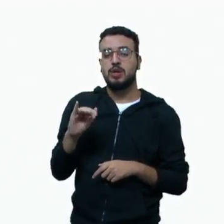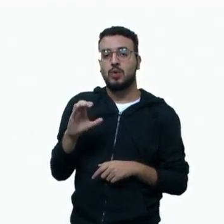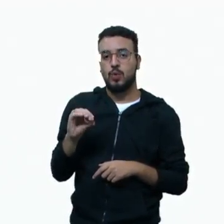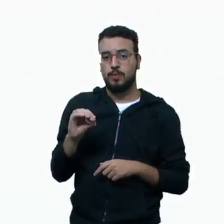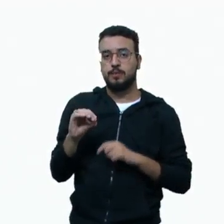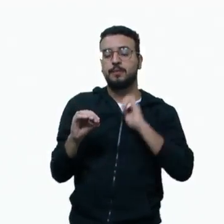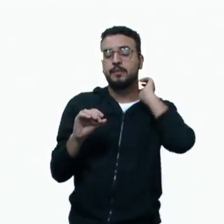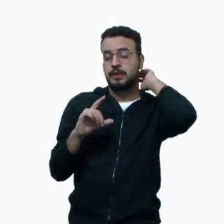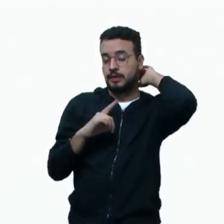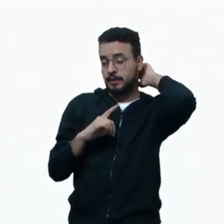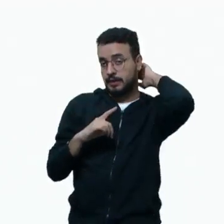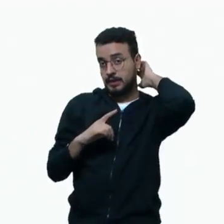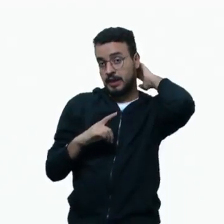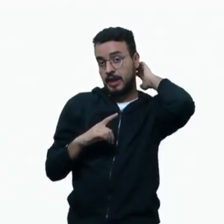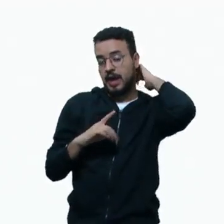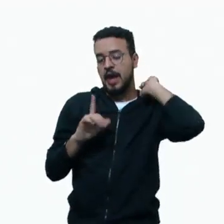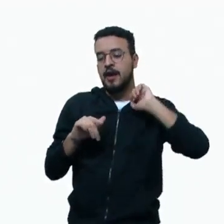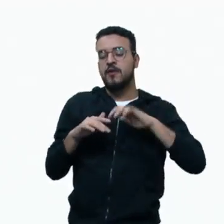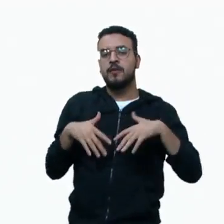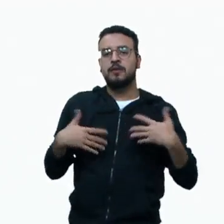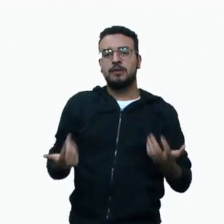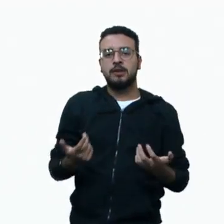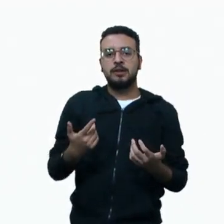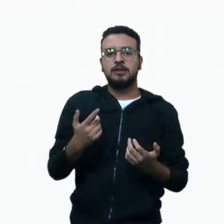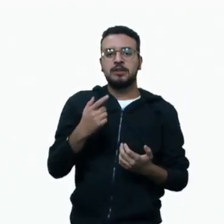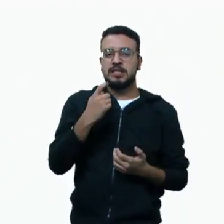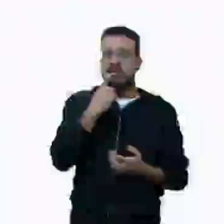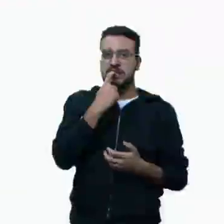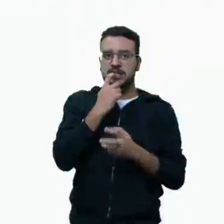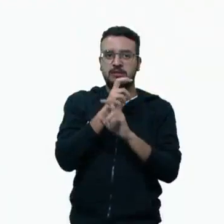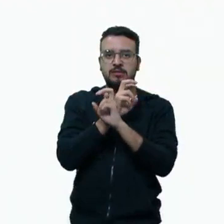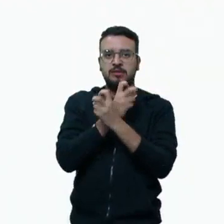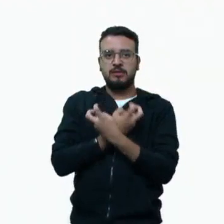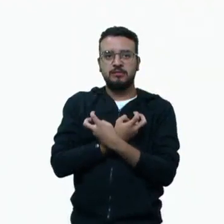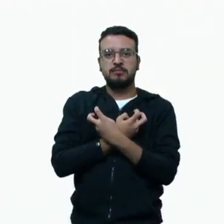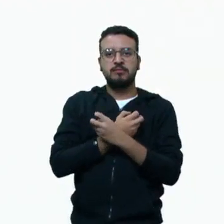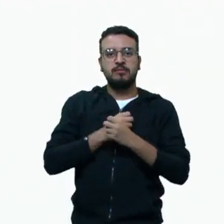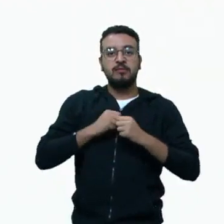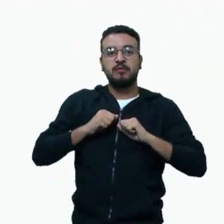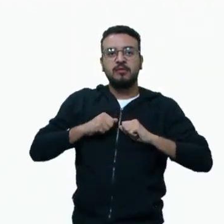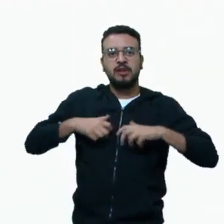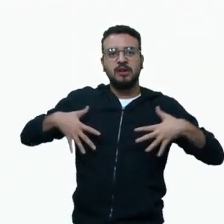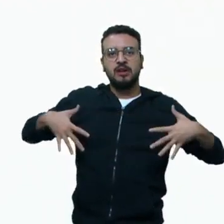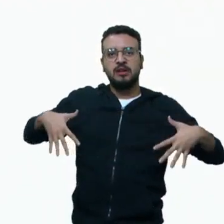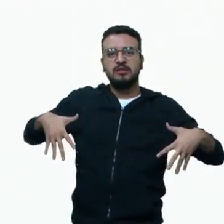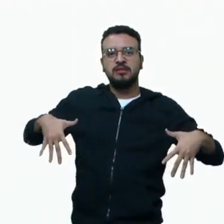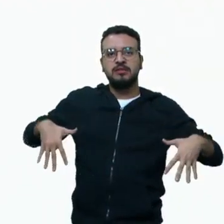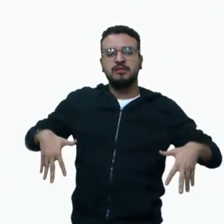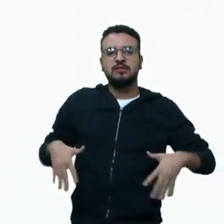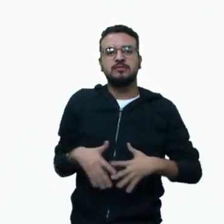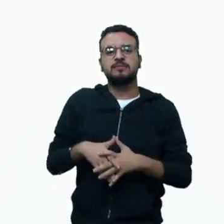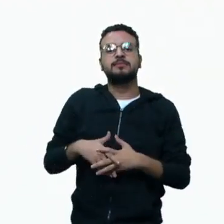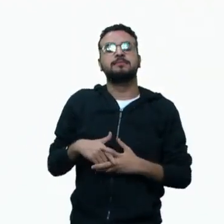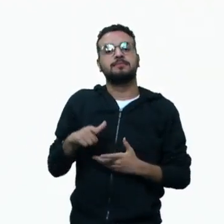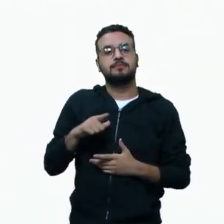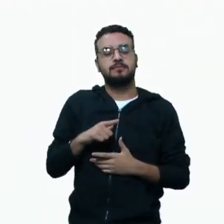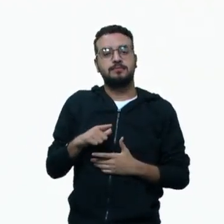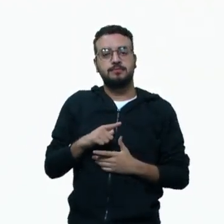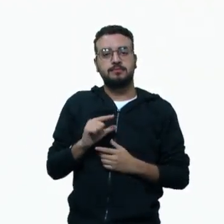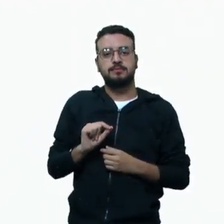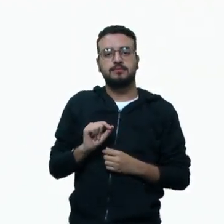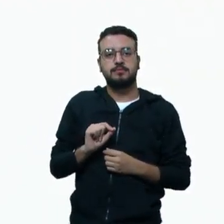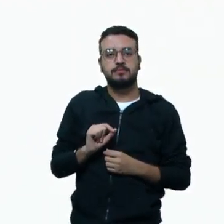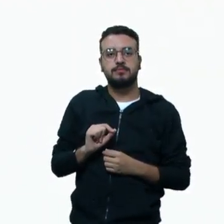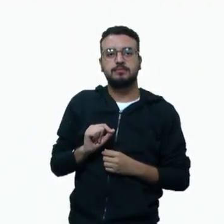ação fora do esqueleto axial, tá? E aí ele vai consistir